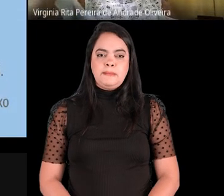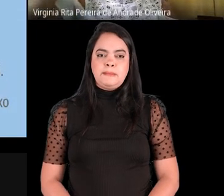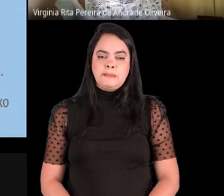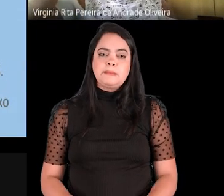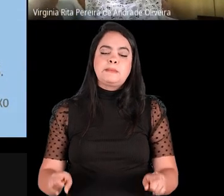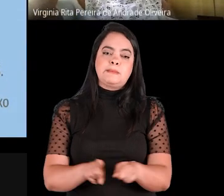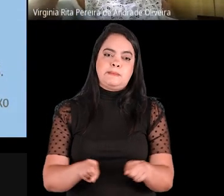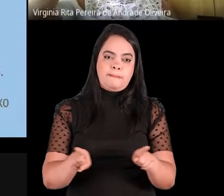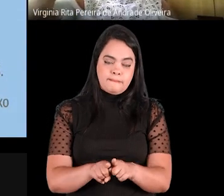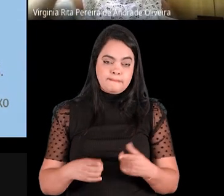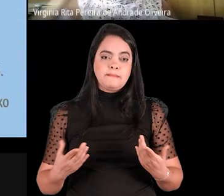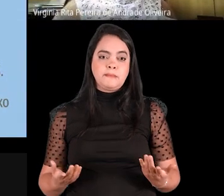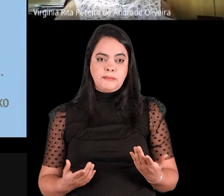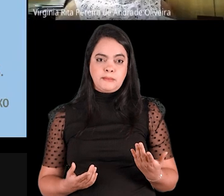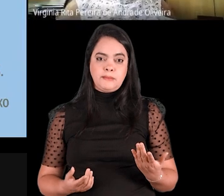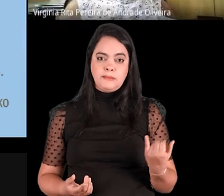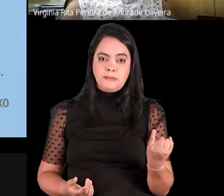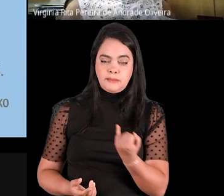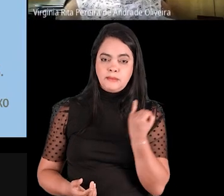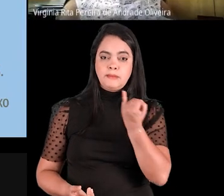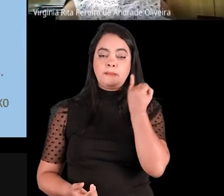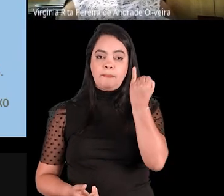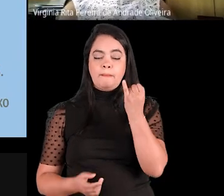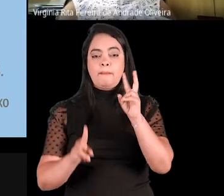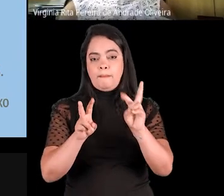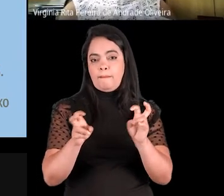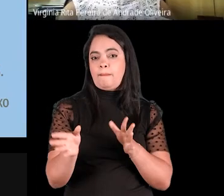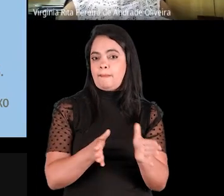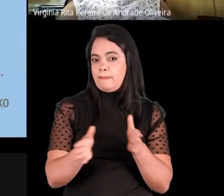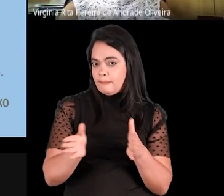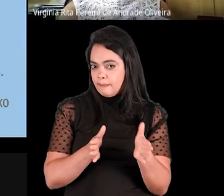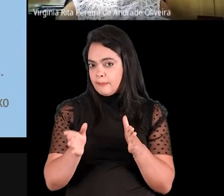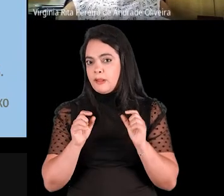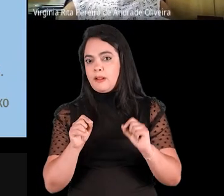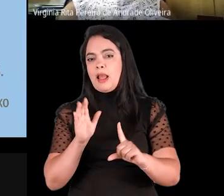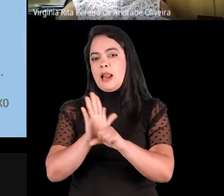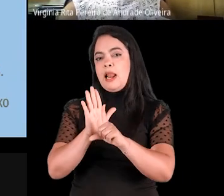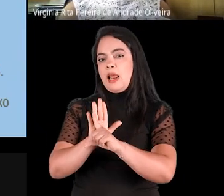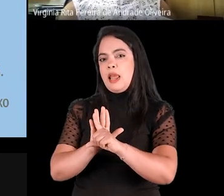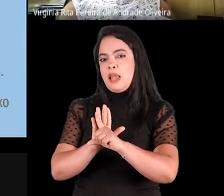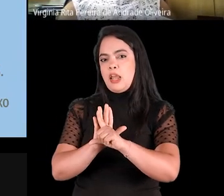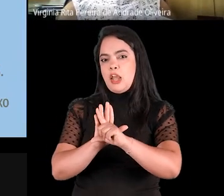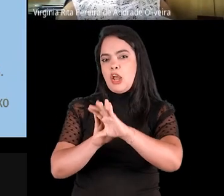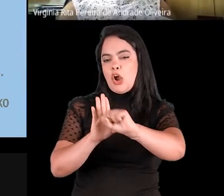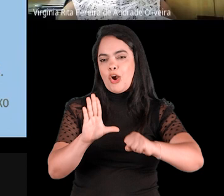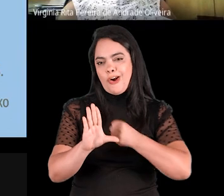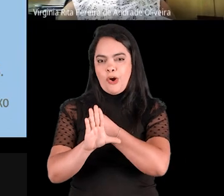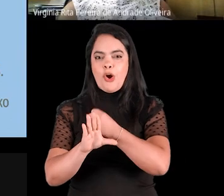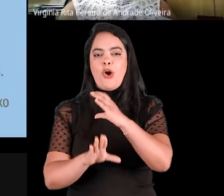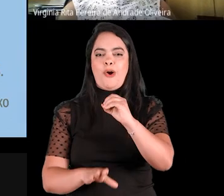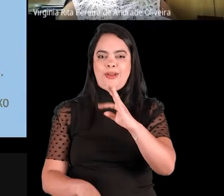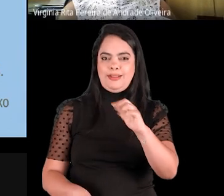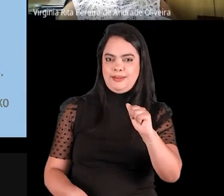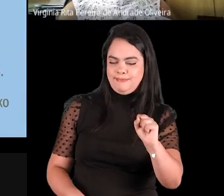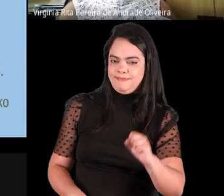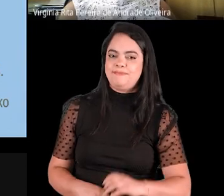Outra coisa, né, outra questão que tem a ver com a acessibilidade é a questão da lei de cotas, né? Na imagem, um homem com